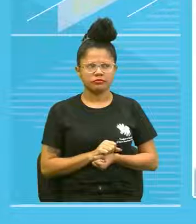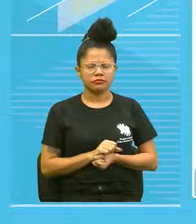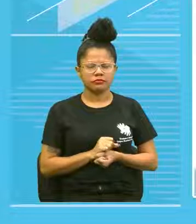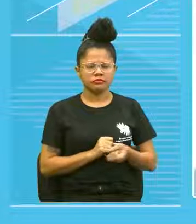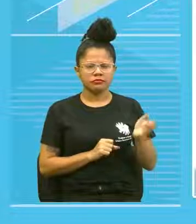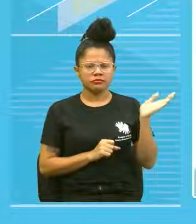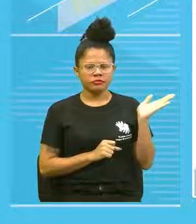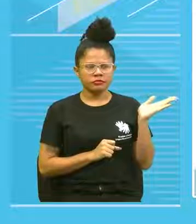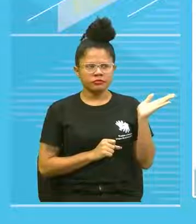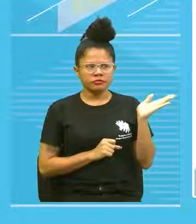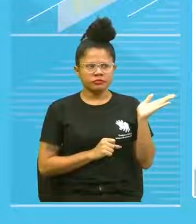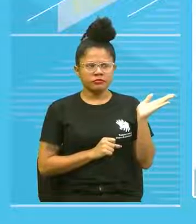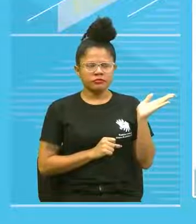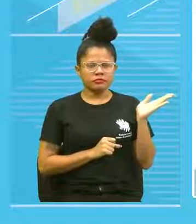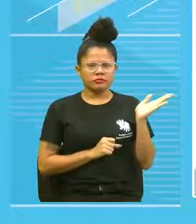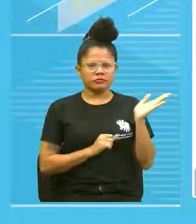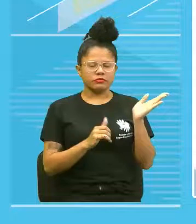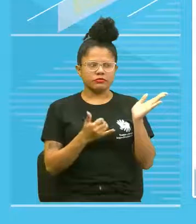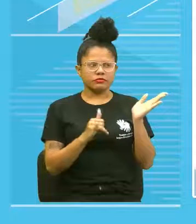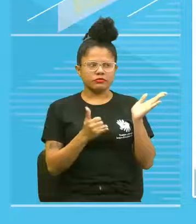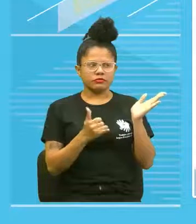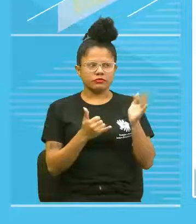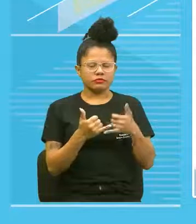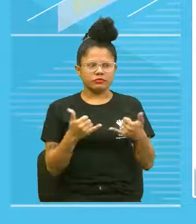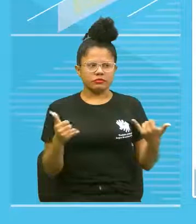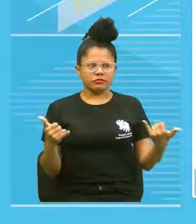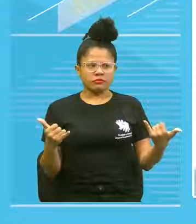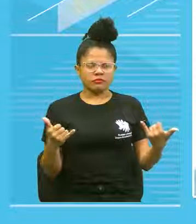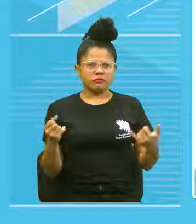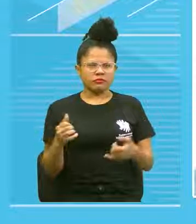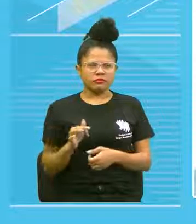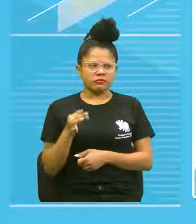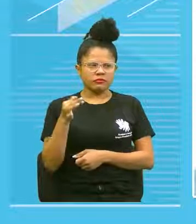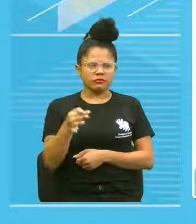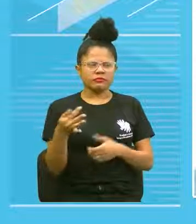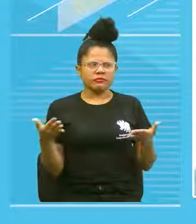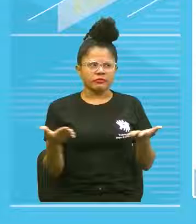E aí olha a energia do Futuro que tá virando presente